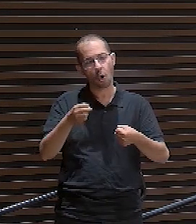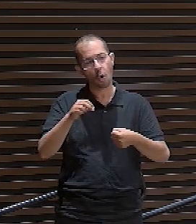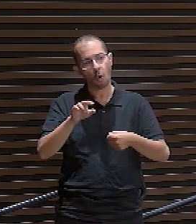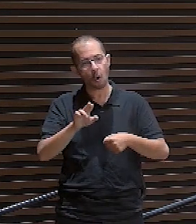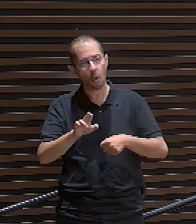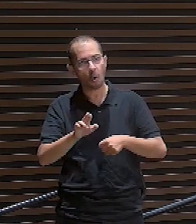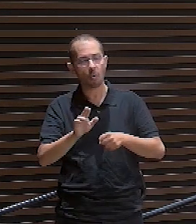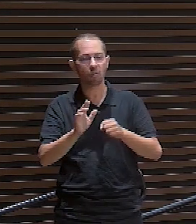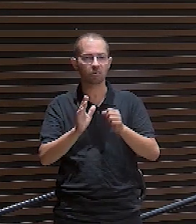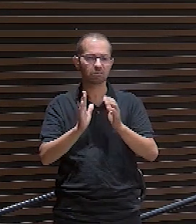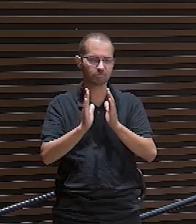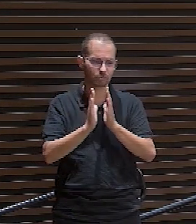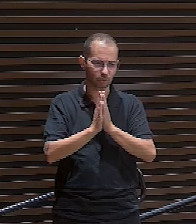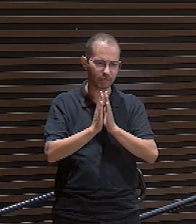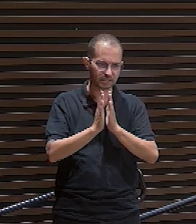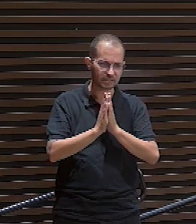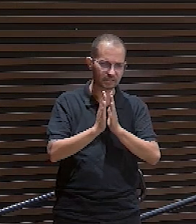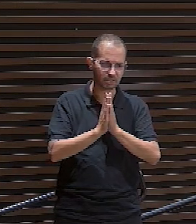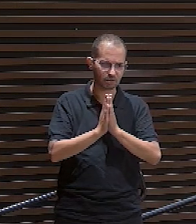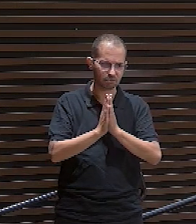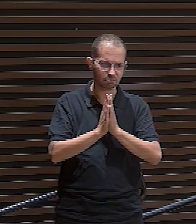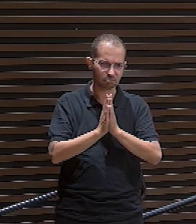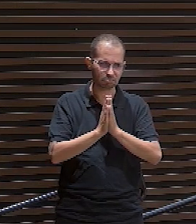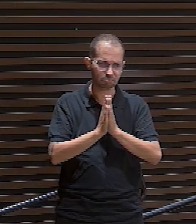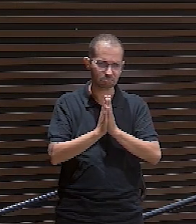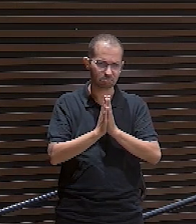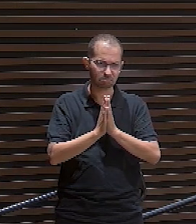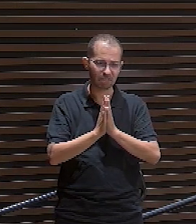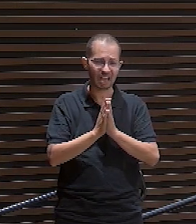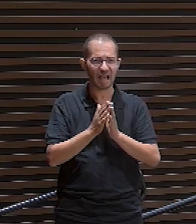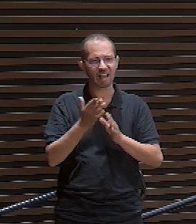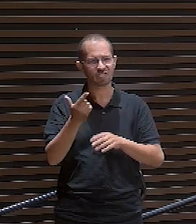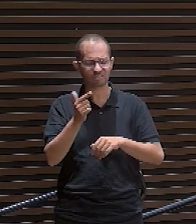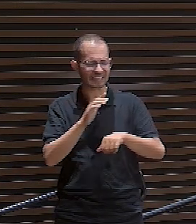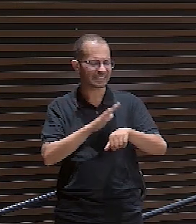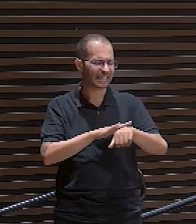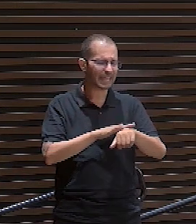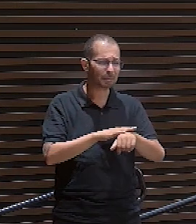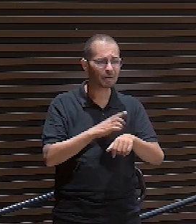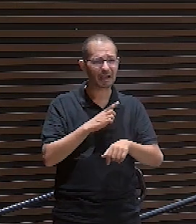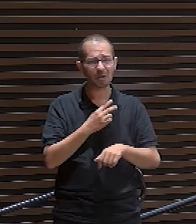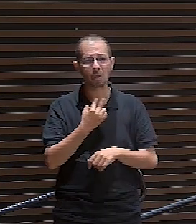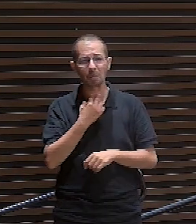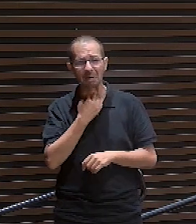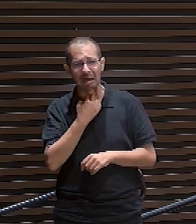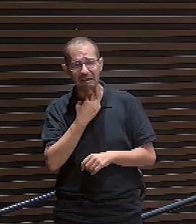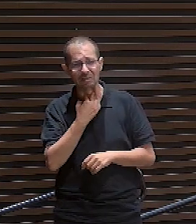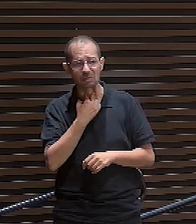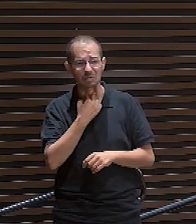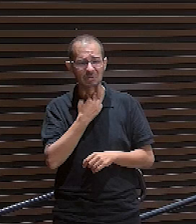e introspecção. A gente não tem tempo para isso, está tão ocupado.